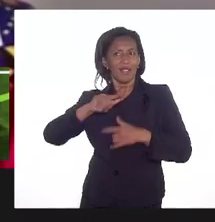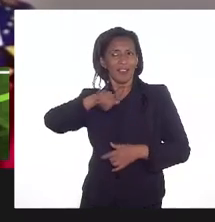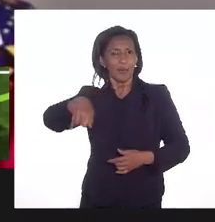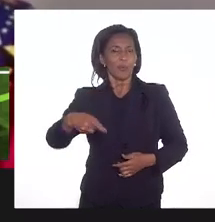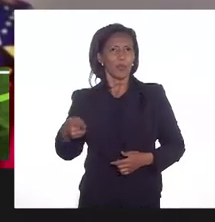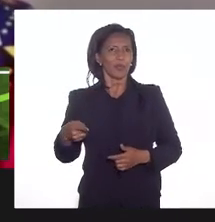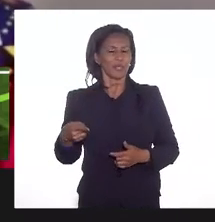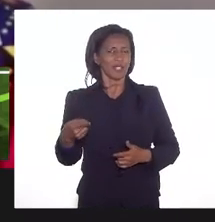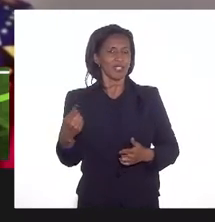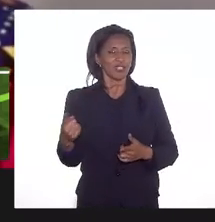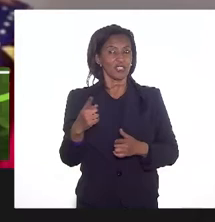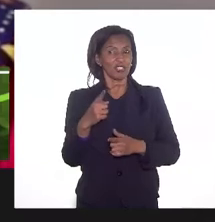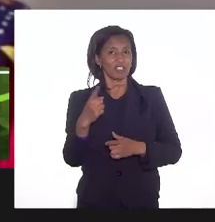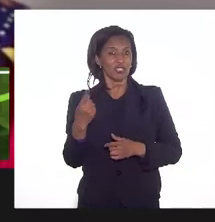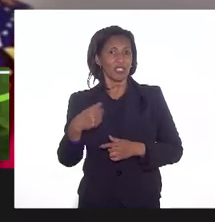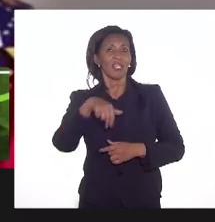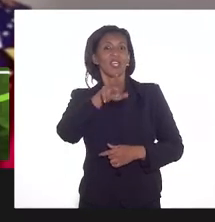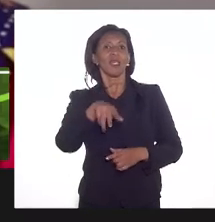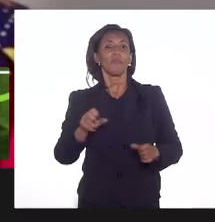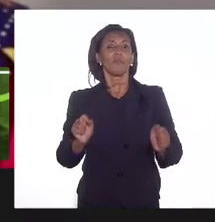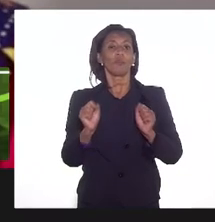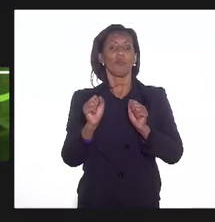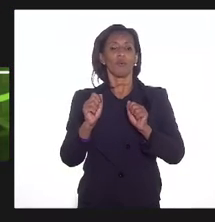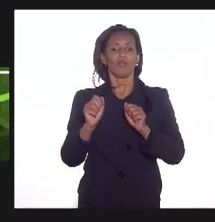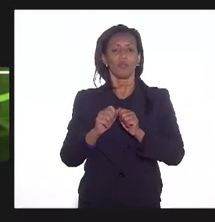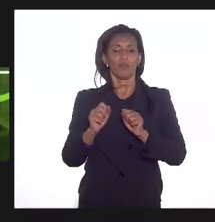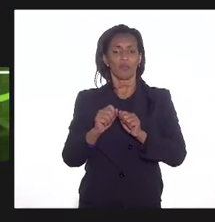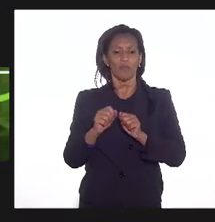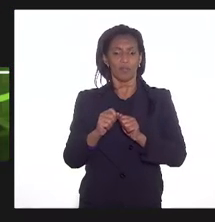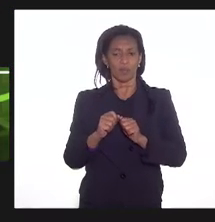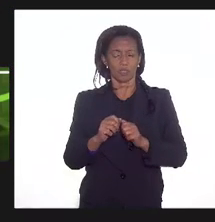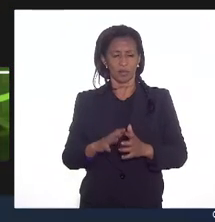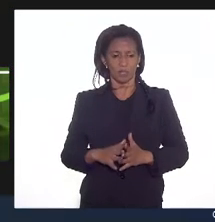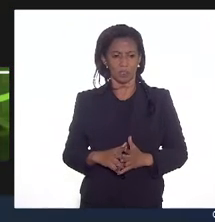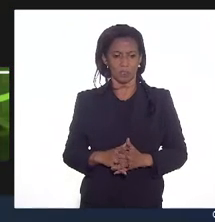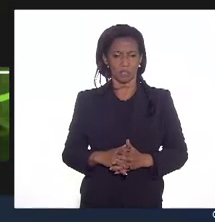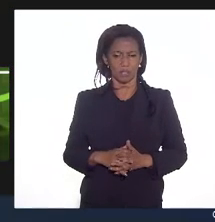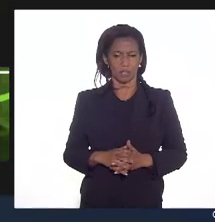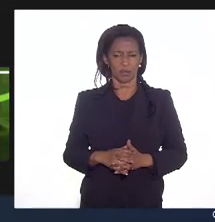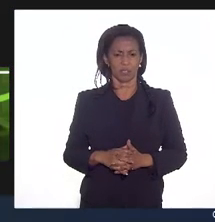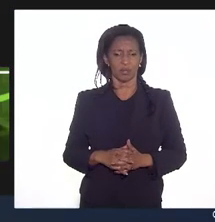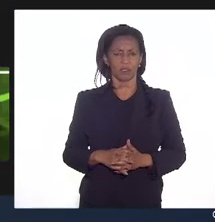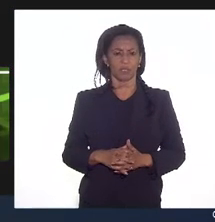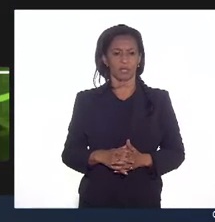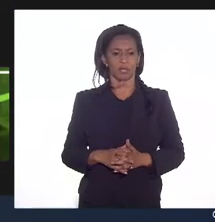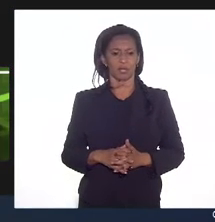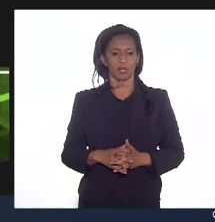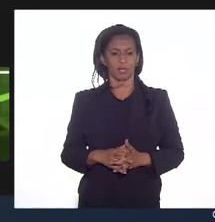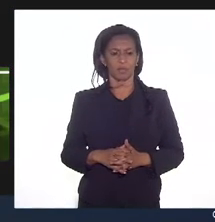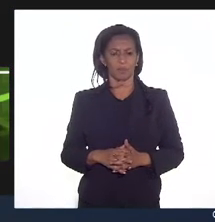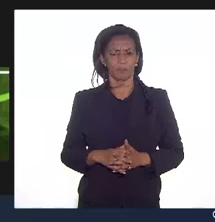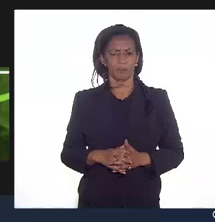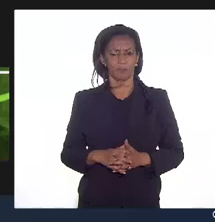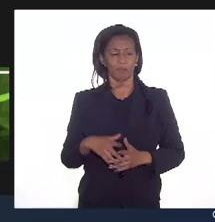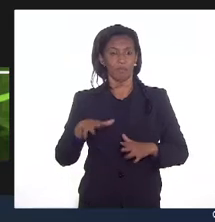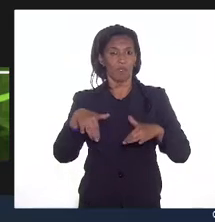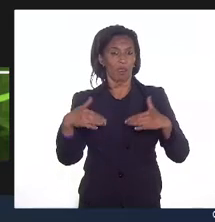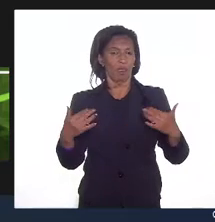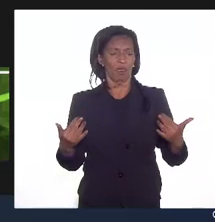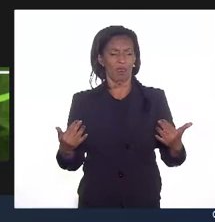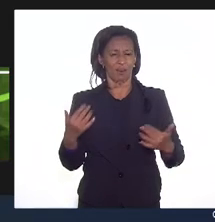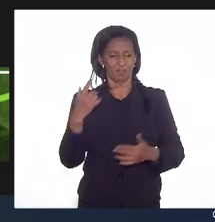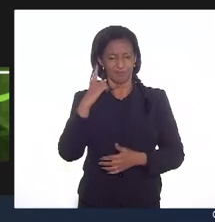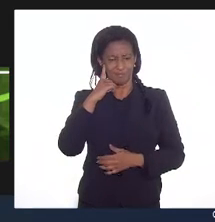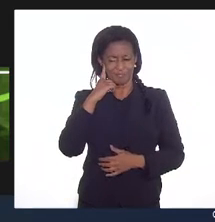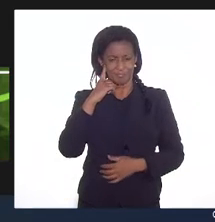de democratizar que quem pode fazer sucesso com uma música que as pessoas gostam afinal mesmo